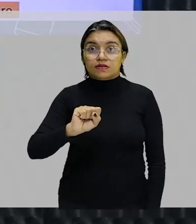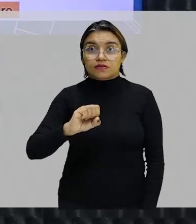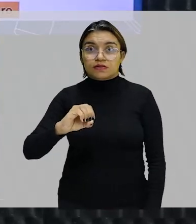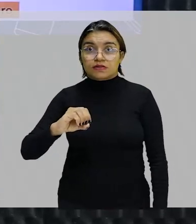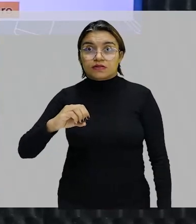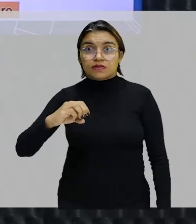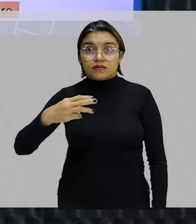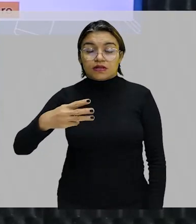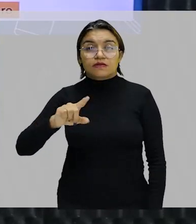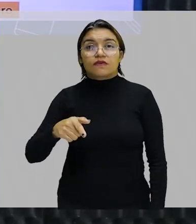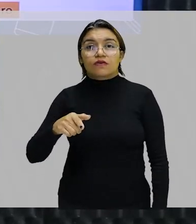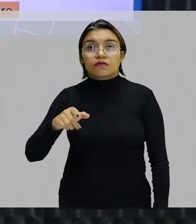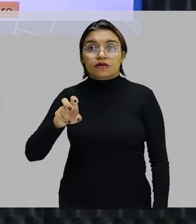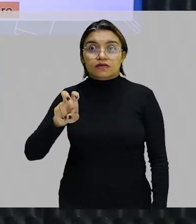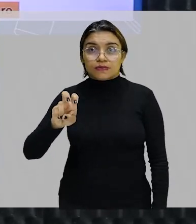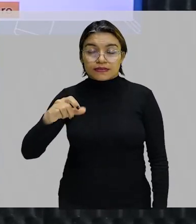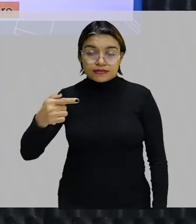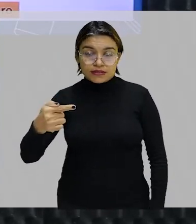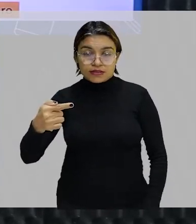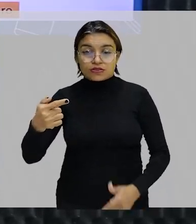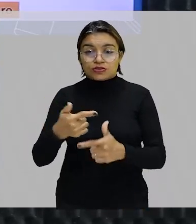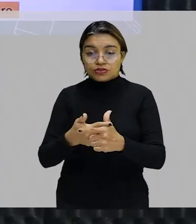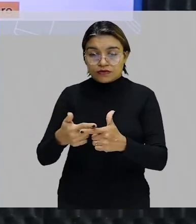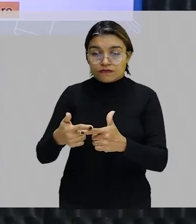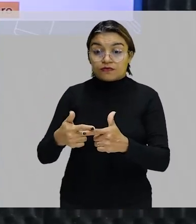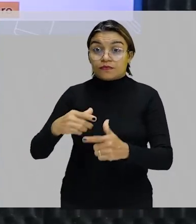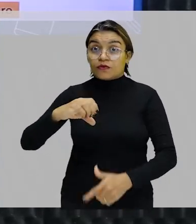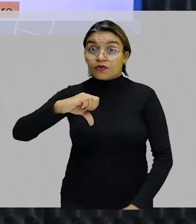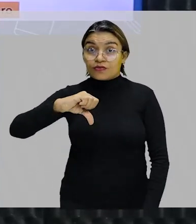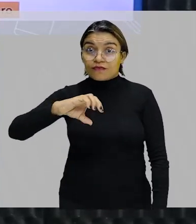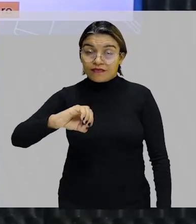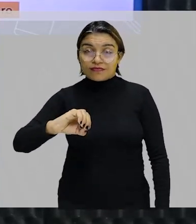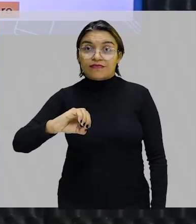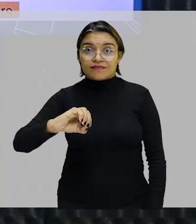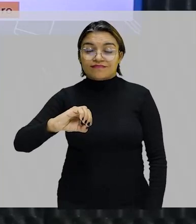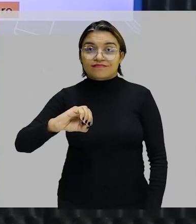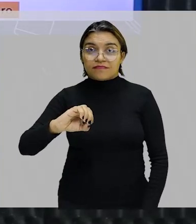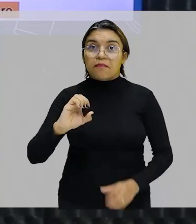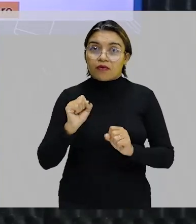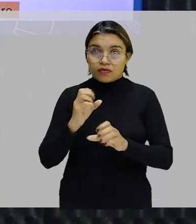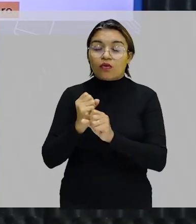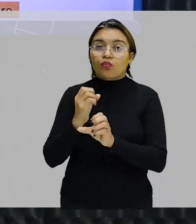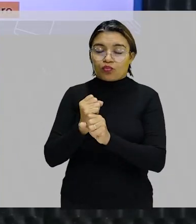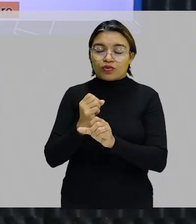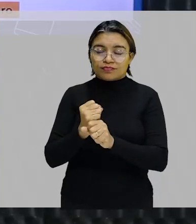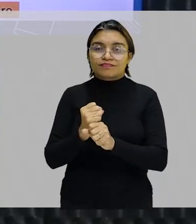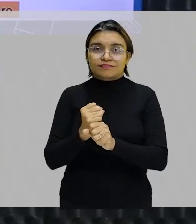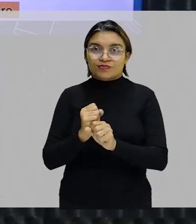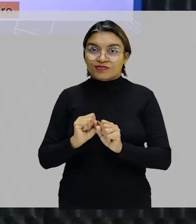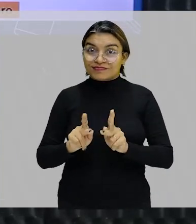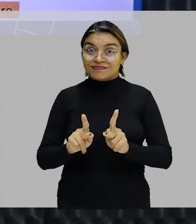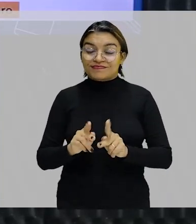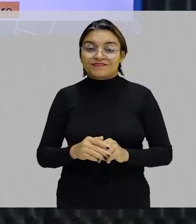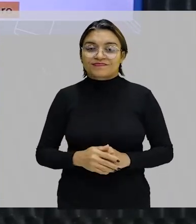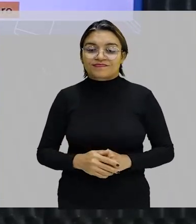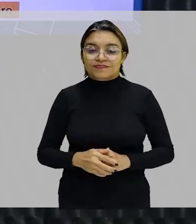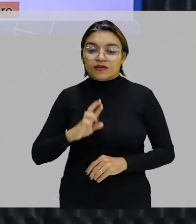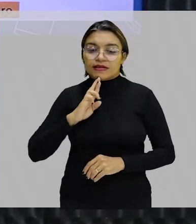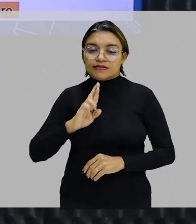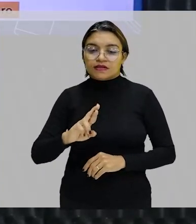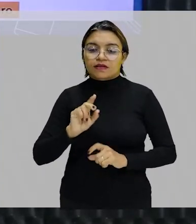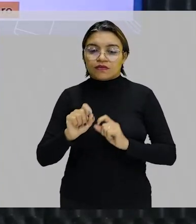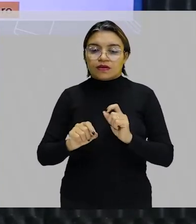803,57 dividido agora por 90, certo? Você pode fazer esse cálculo em casa, tudo bem? E o meu resultado